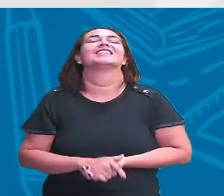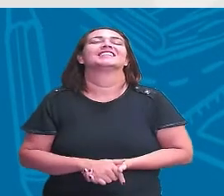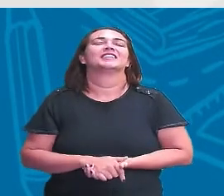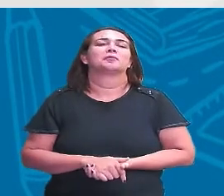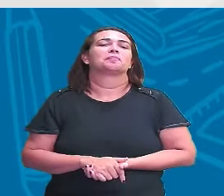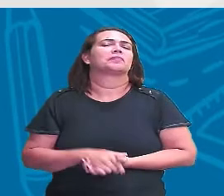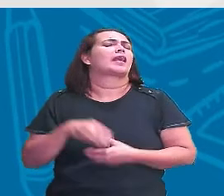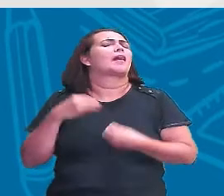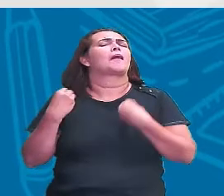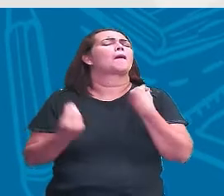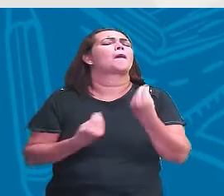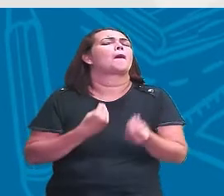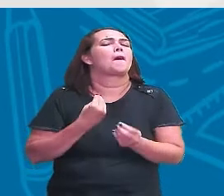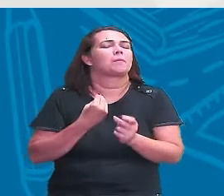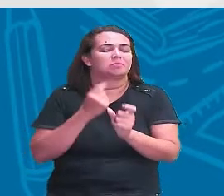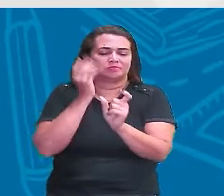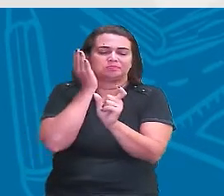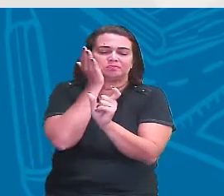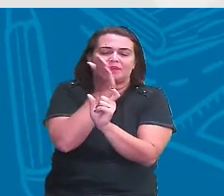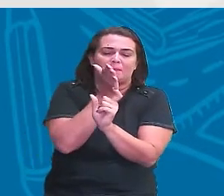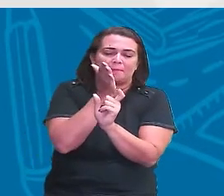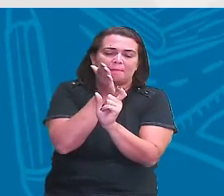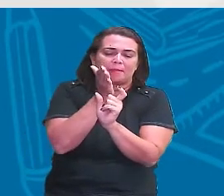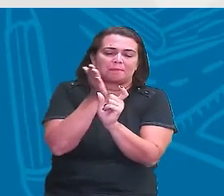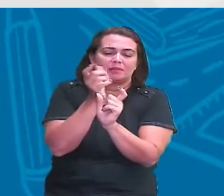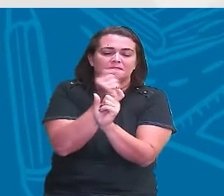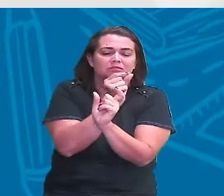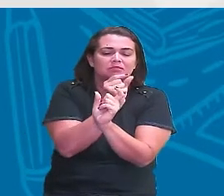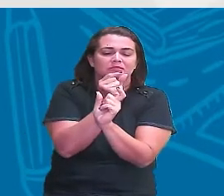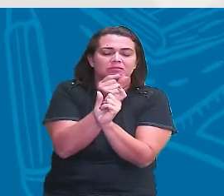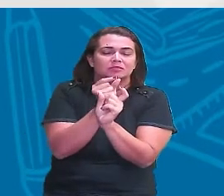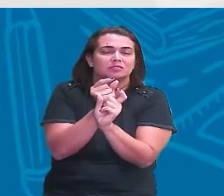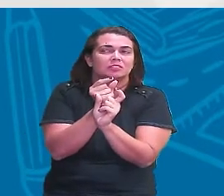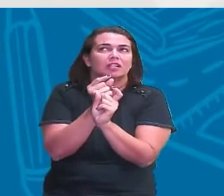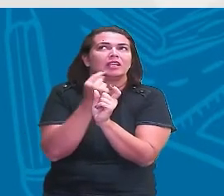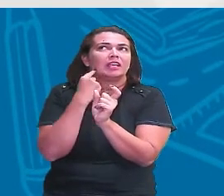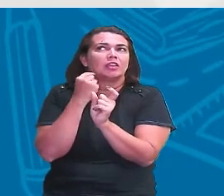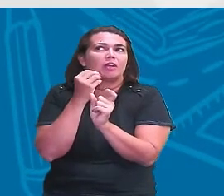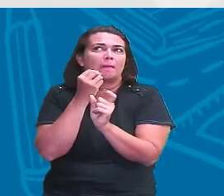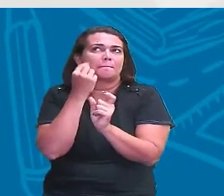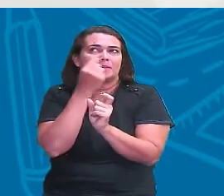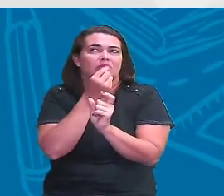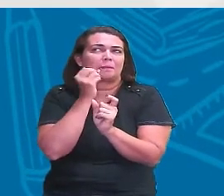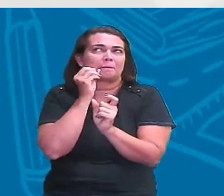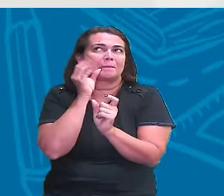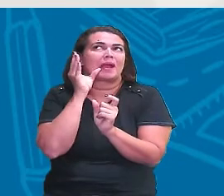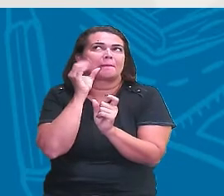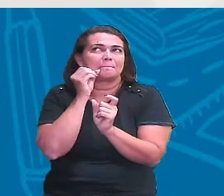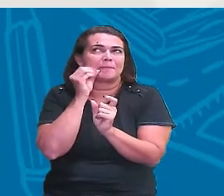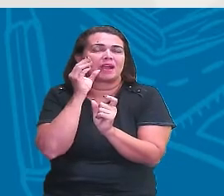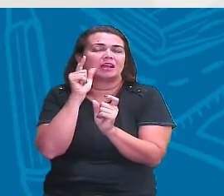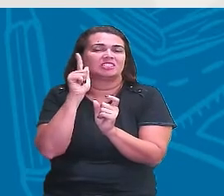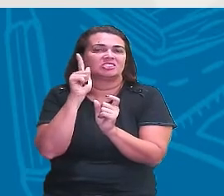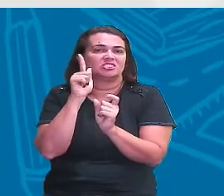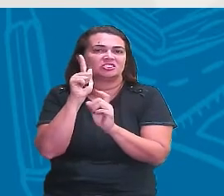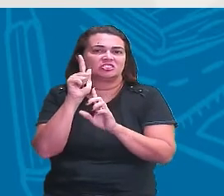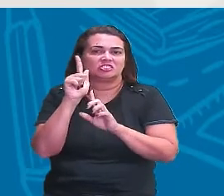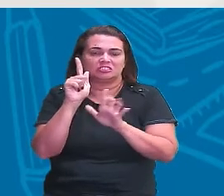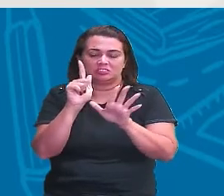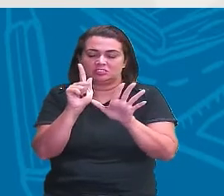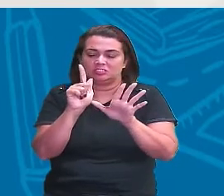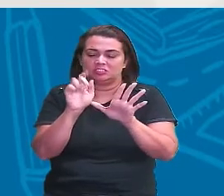gente separa as sílabas? É de acordo com como a gente vai emitindo um som. Então, vamos comigo. G,